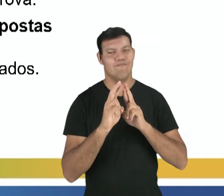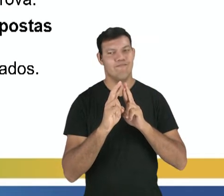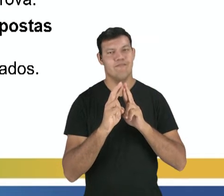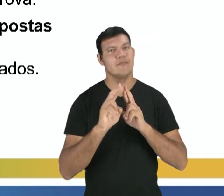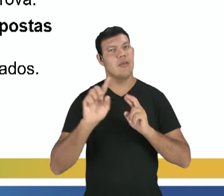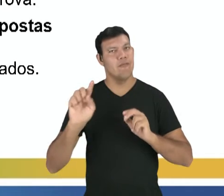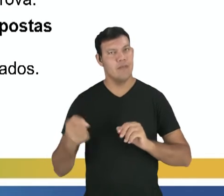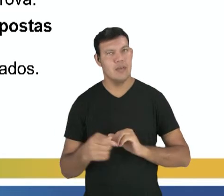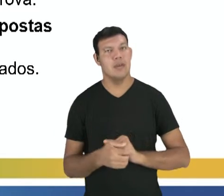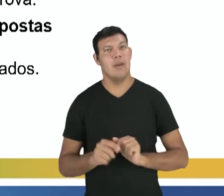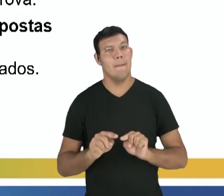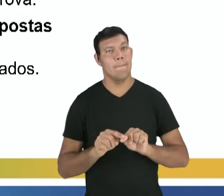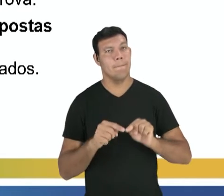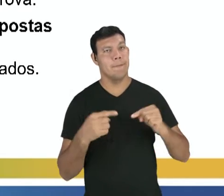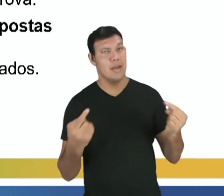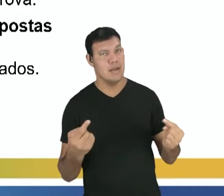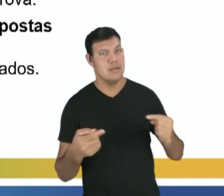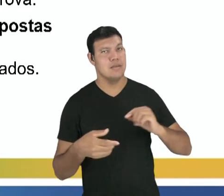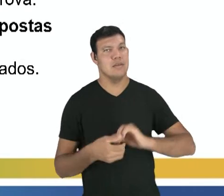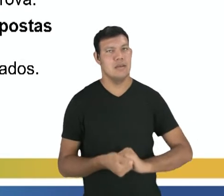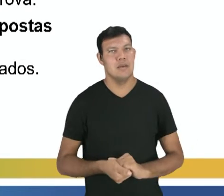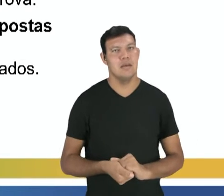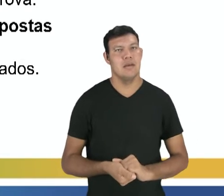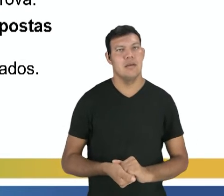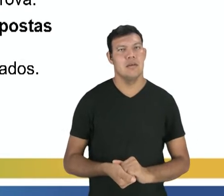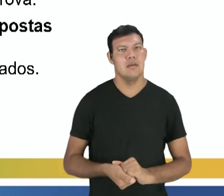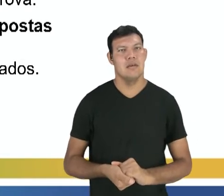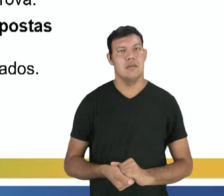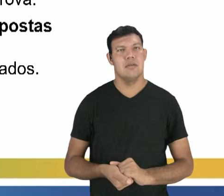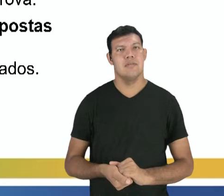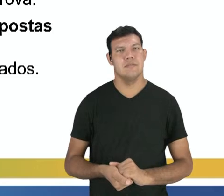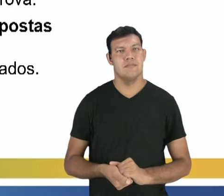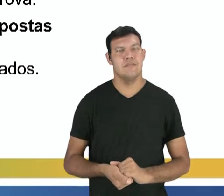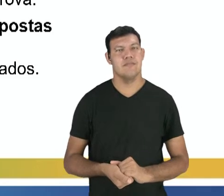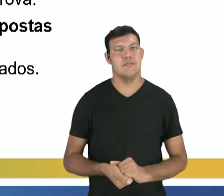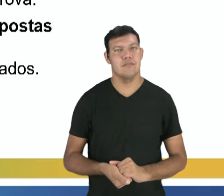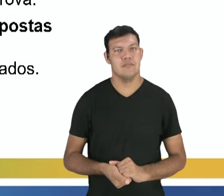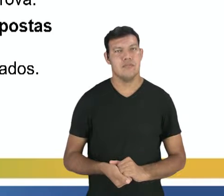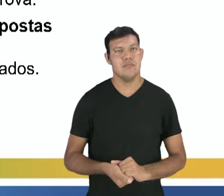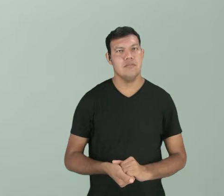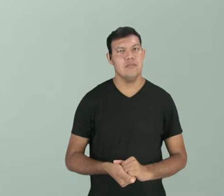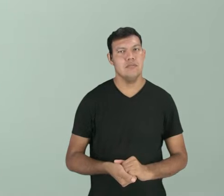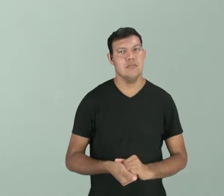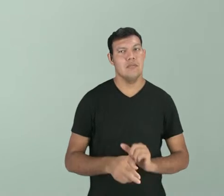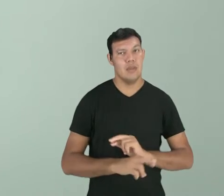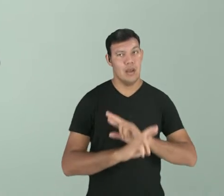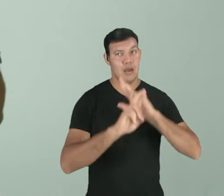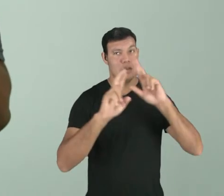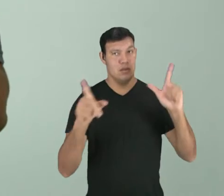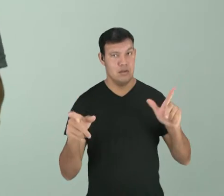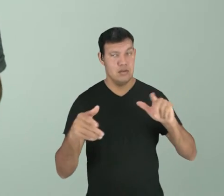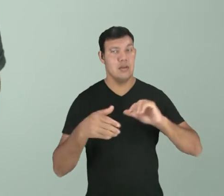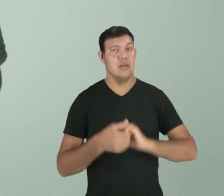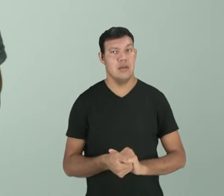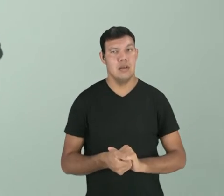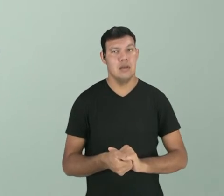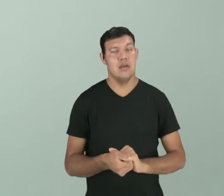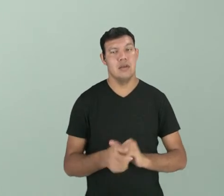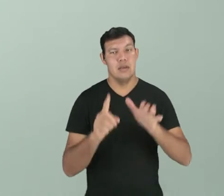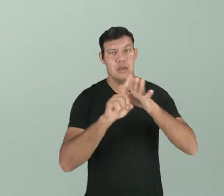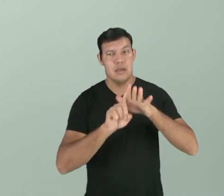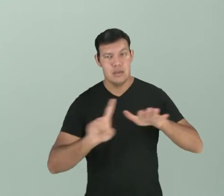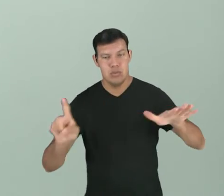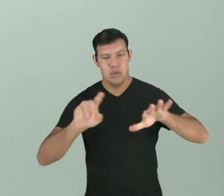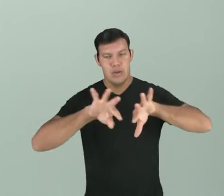levar o projeto às últimas consequências. Tá? Então, a diferença aí do que a gente falou sobre isolar,